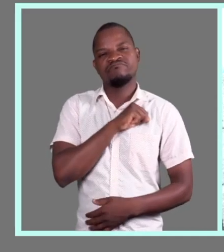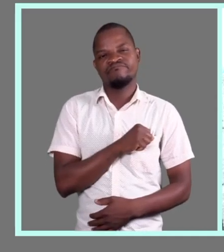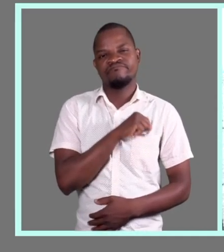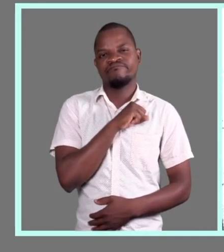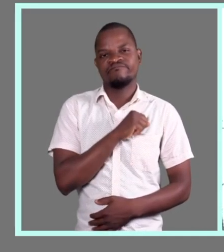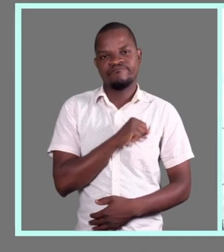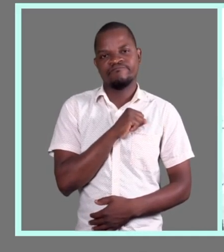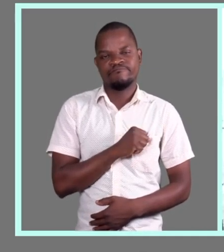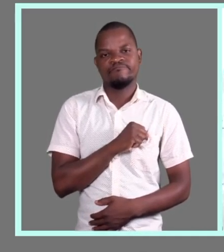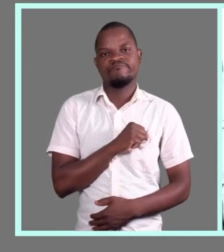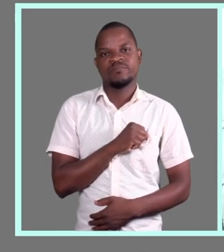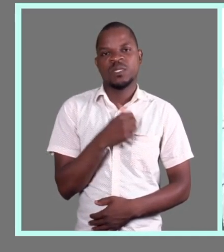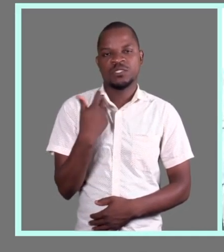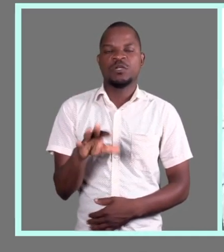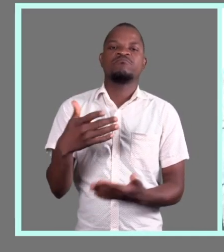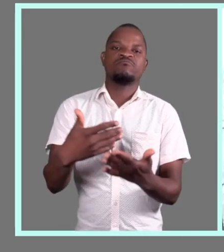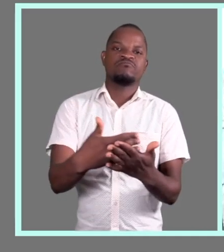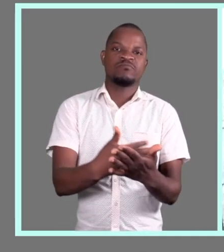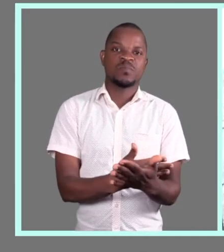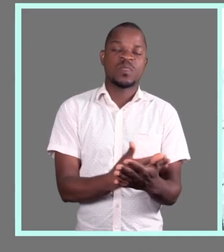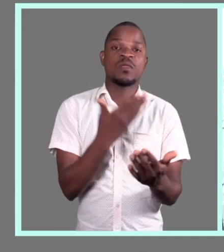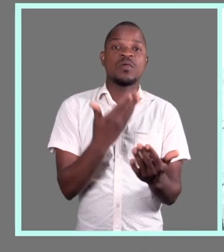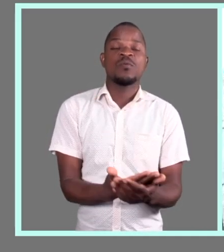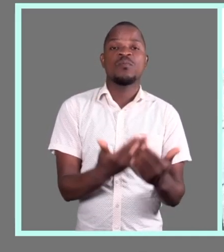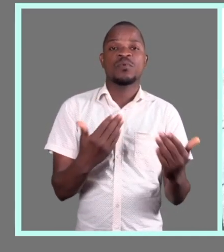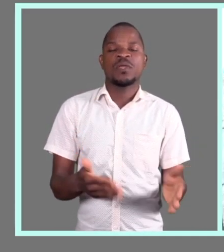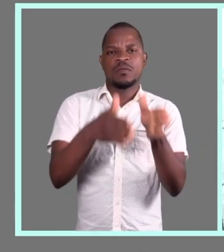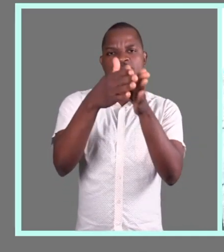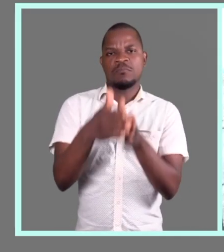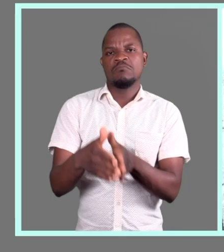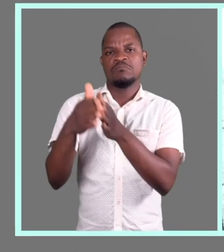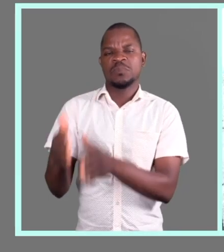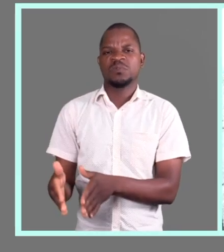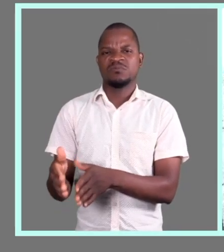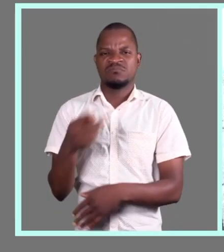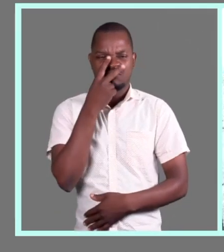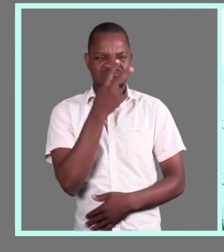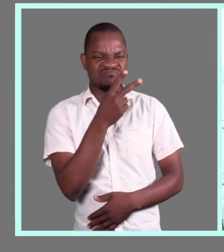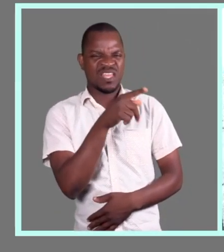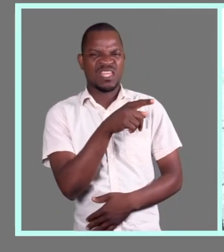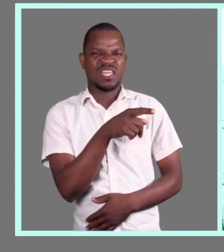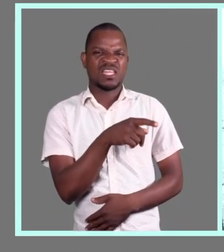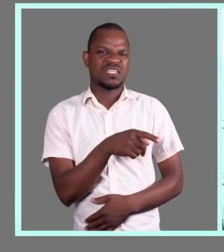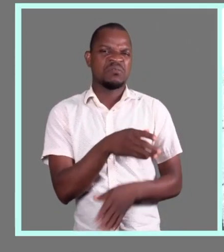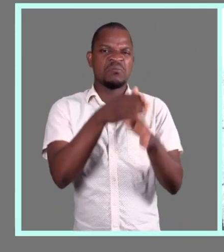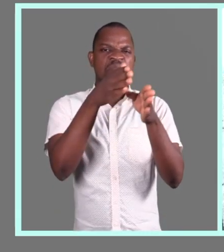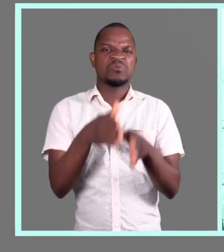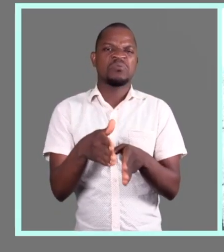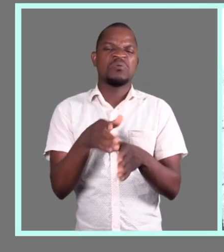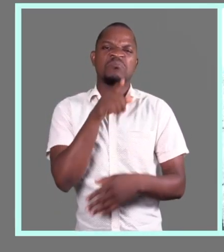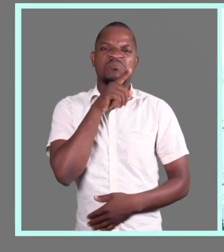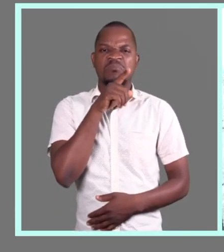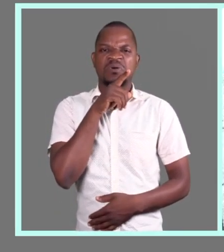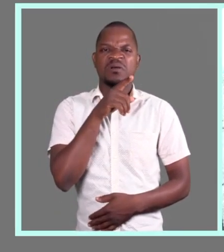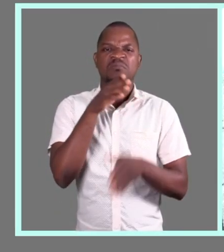habituando, né? Porque as pessoas têm aquele desprezo por saber que seu pai é deficiente, sua